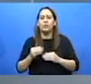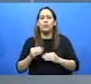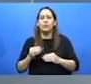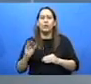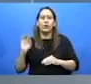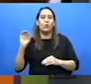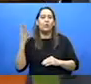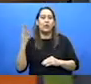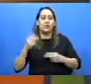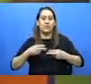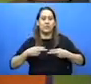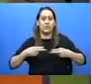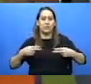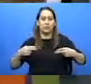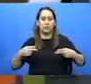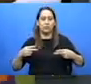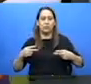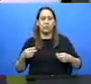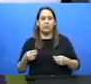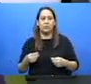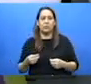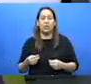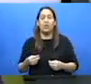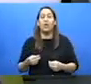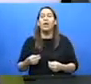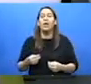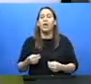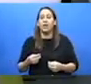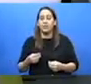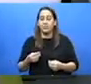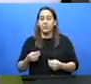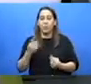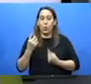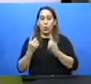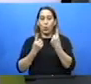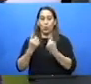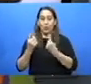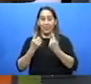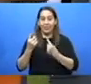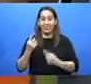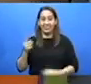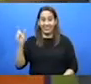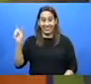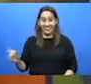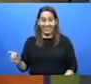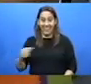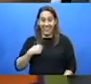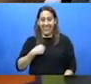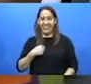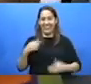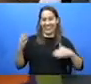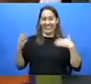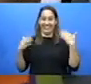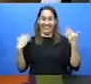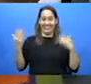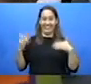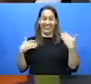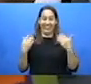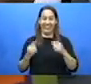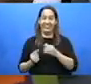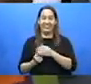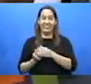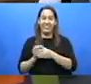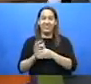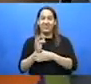só, vamos começar pelo diálogo. Estou bem animado para plantar as mudas. Eu vou